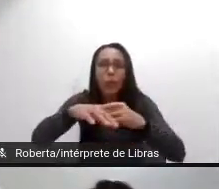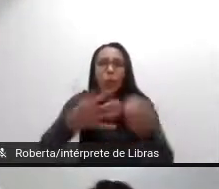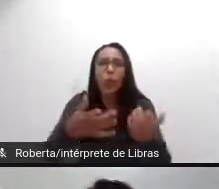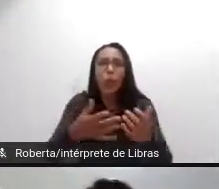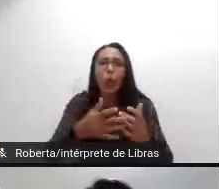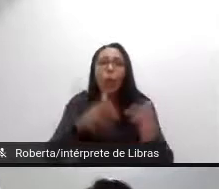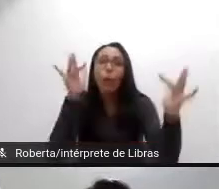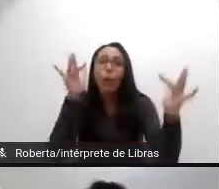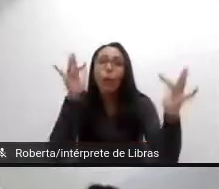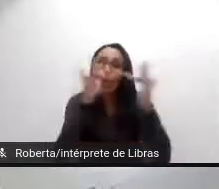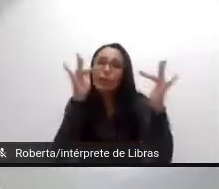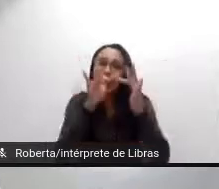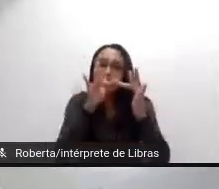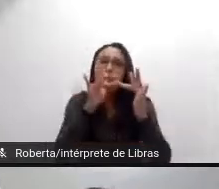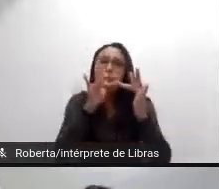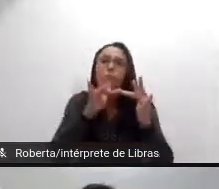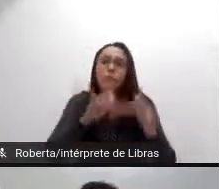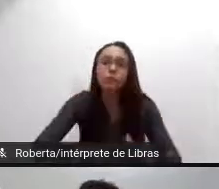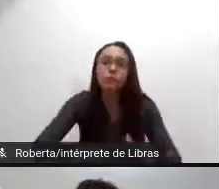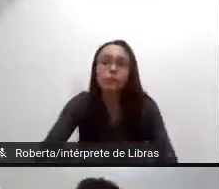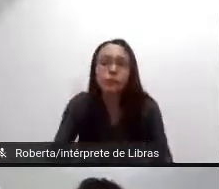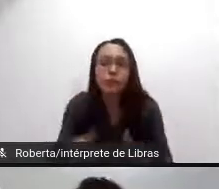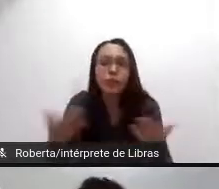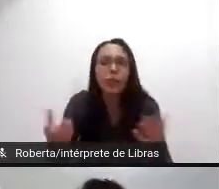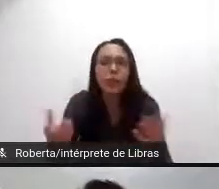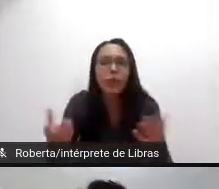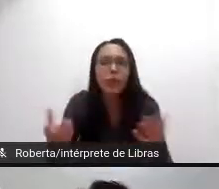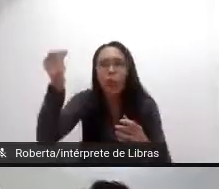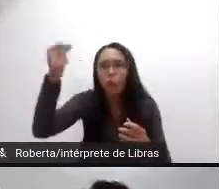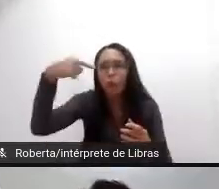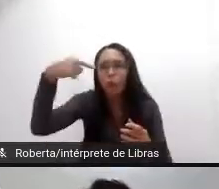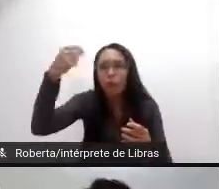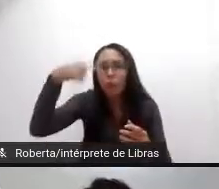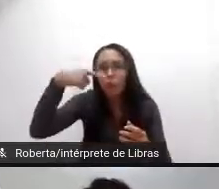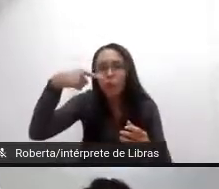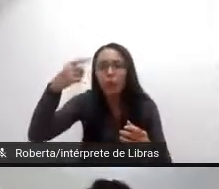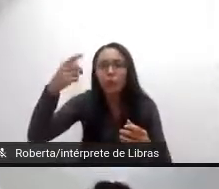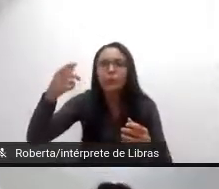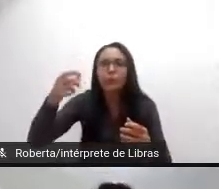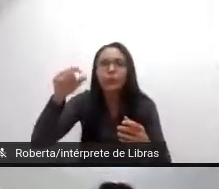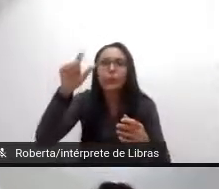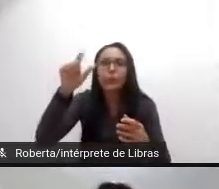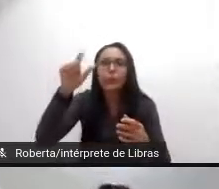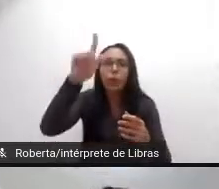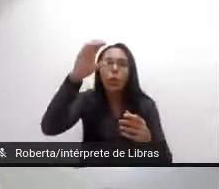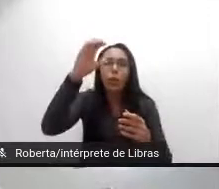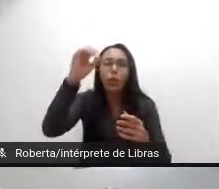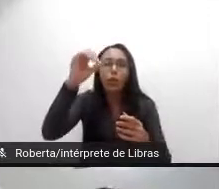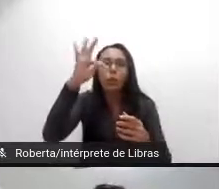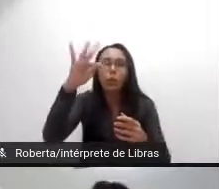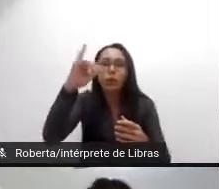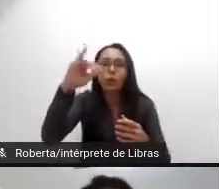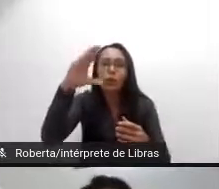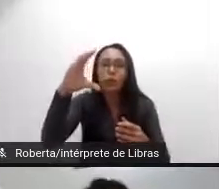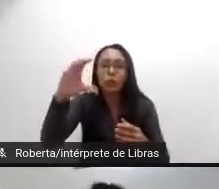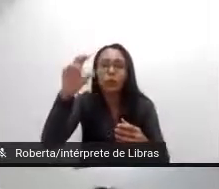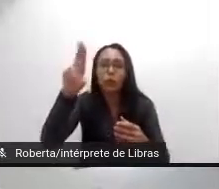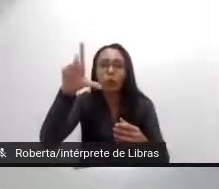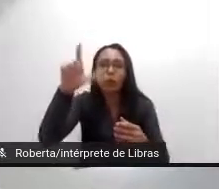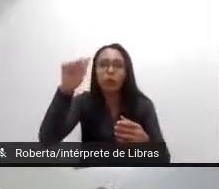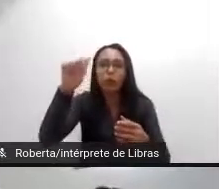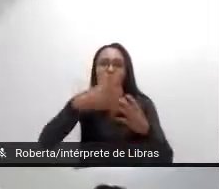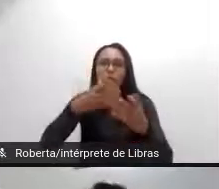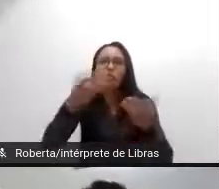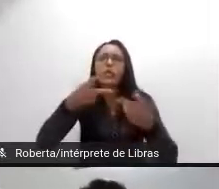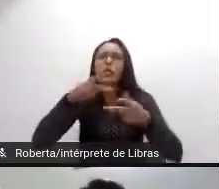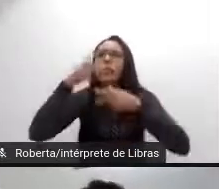por gotículas. As gotículas nada mais são do que partículas que a gente solta ao